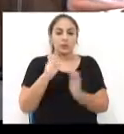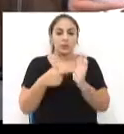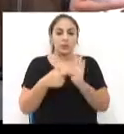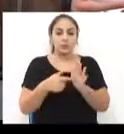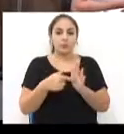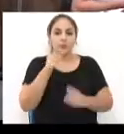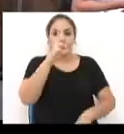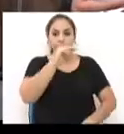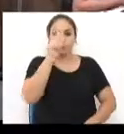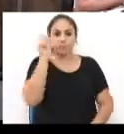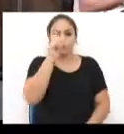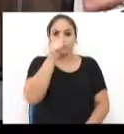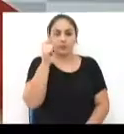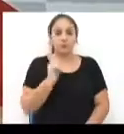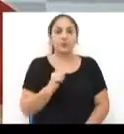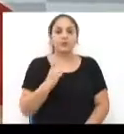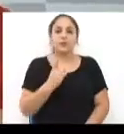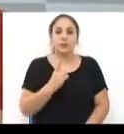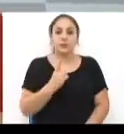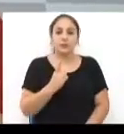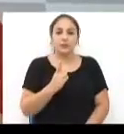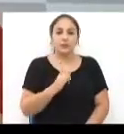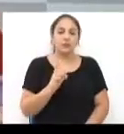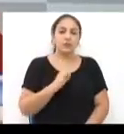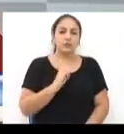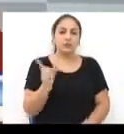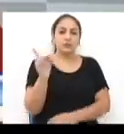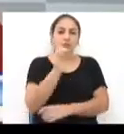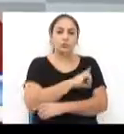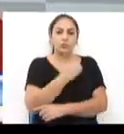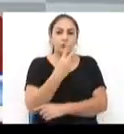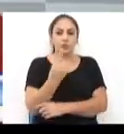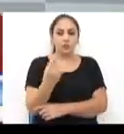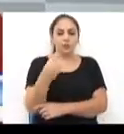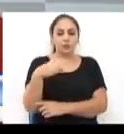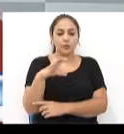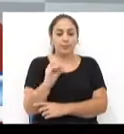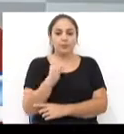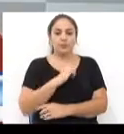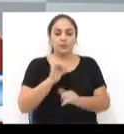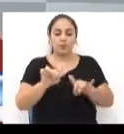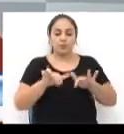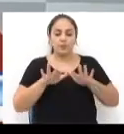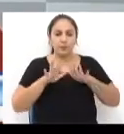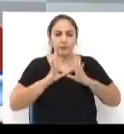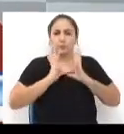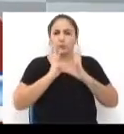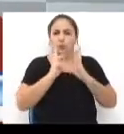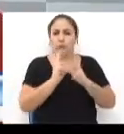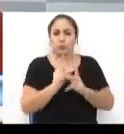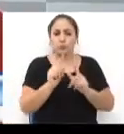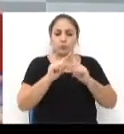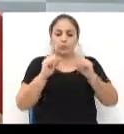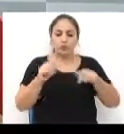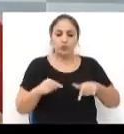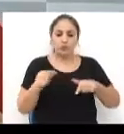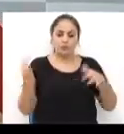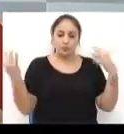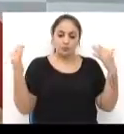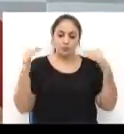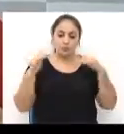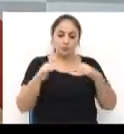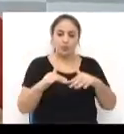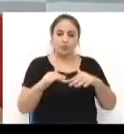prefeito Luciano Azevedo. Dia 21 de março agora, nós tivemos uma assembleia com todos os funcionários